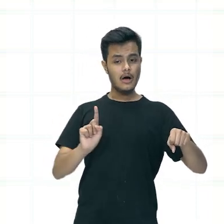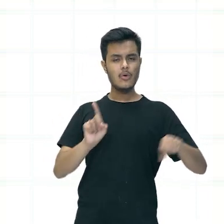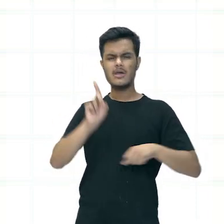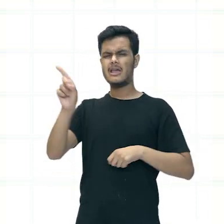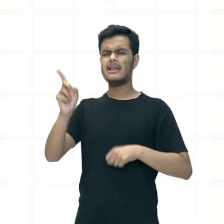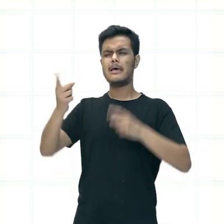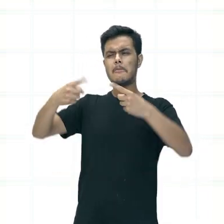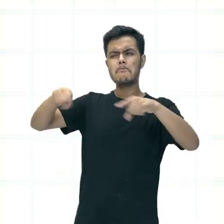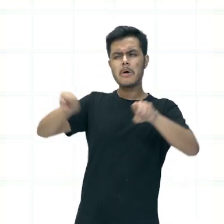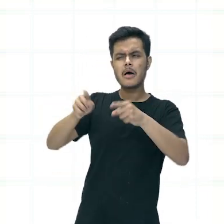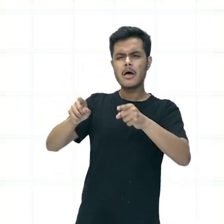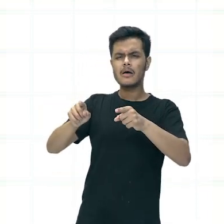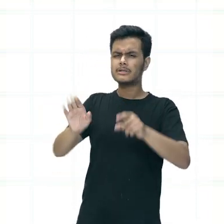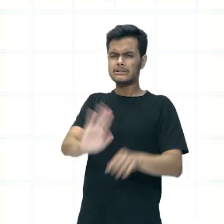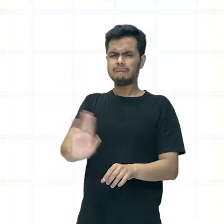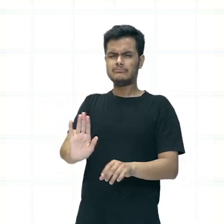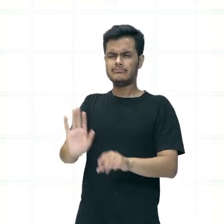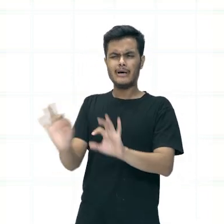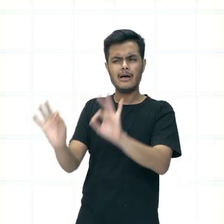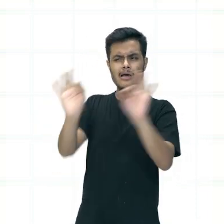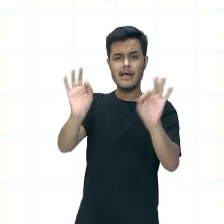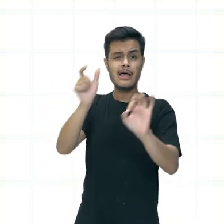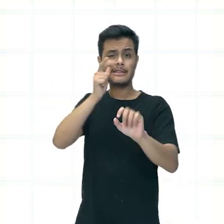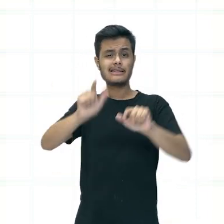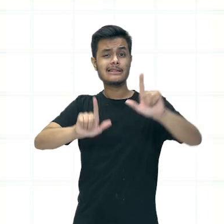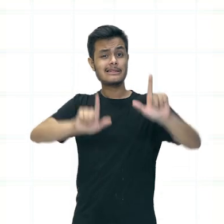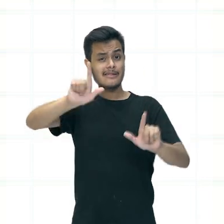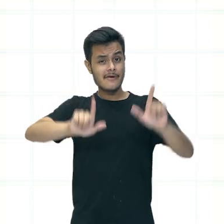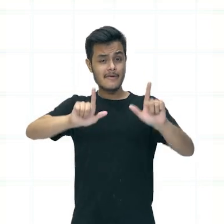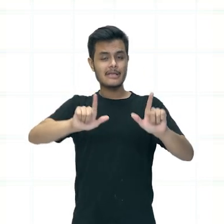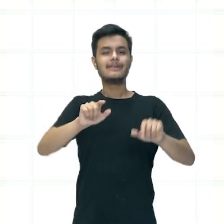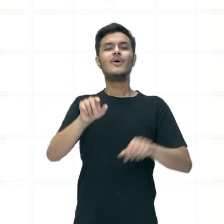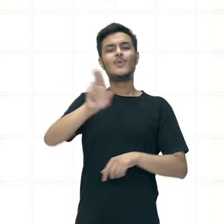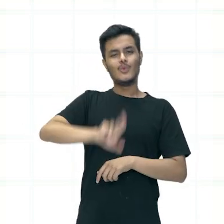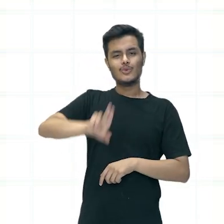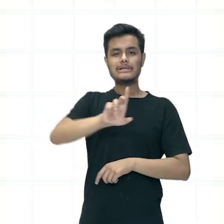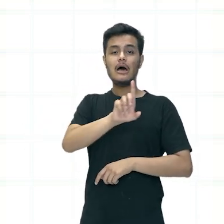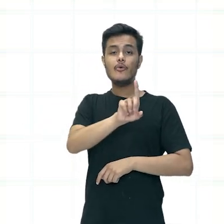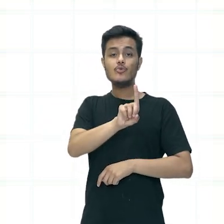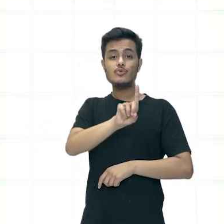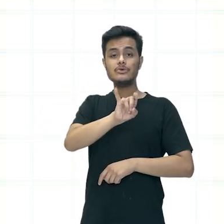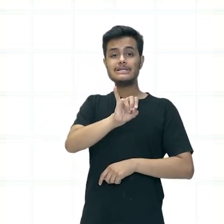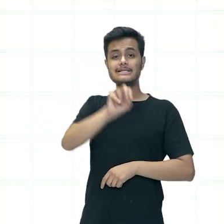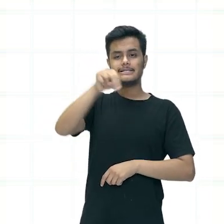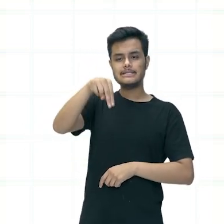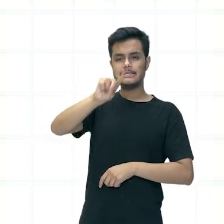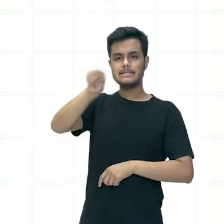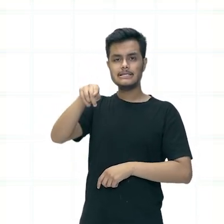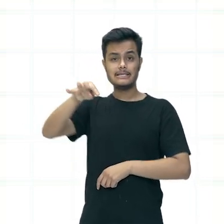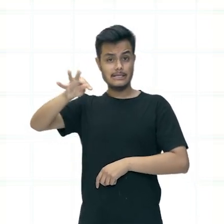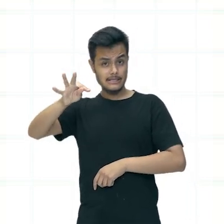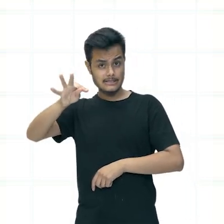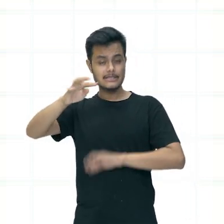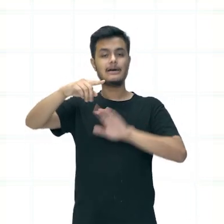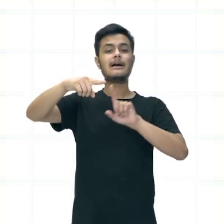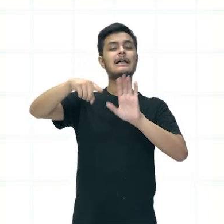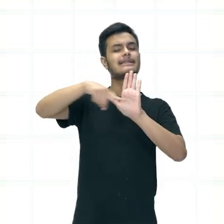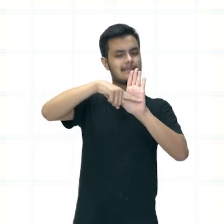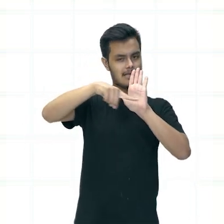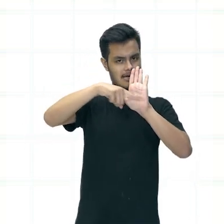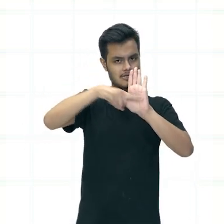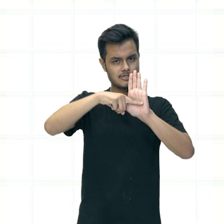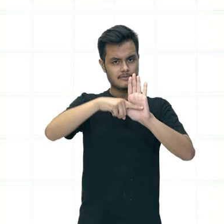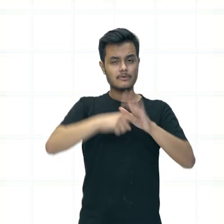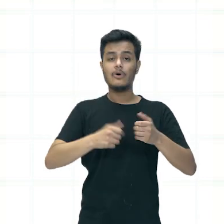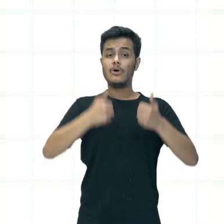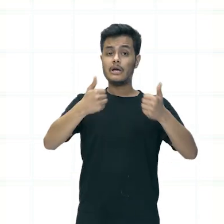Assistindo TV. Então a resposta é no, they didn't. Eu respondi com they aqui, gente, porque são eles,